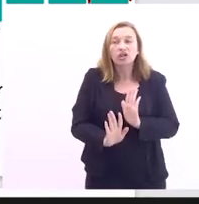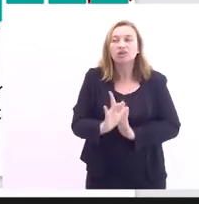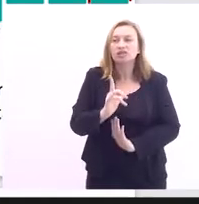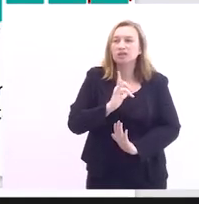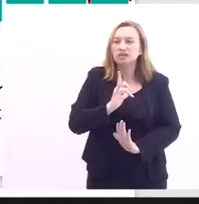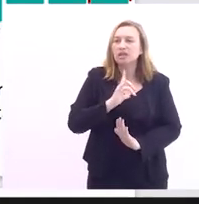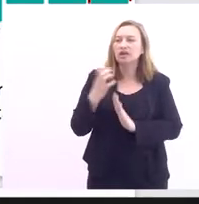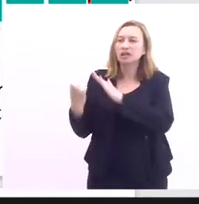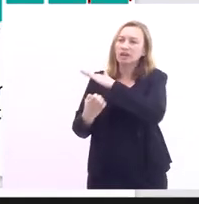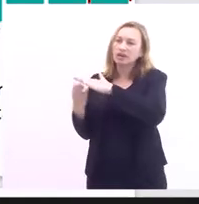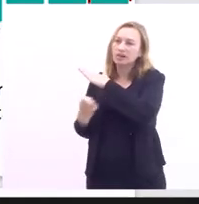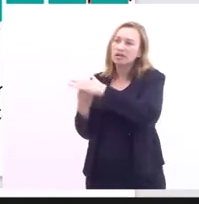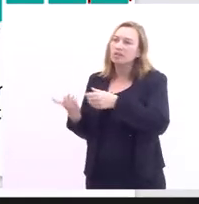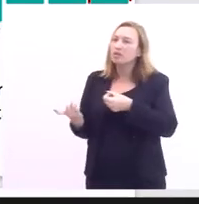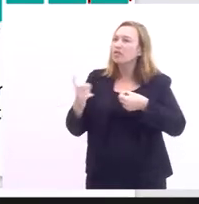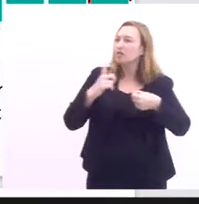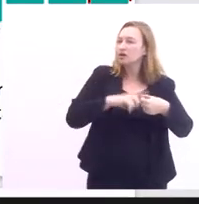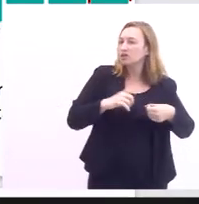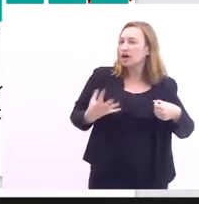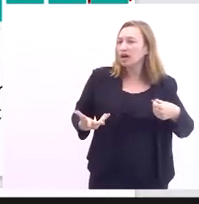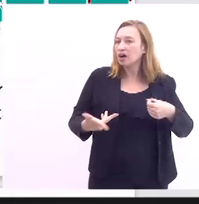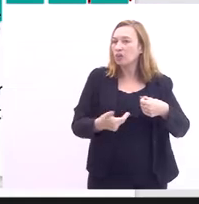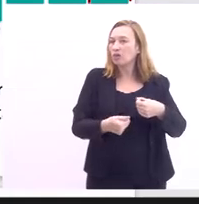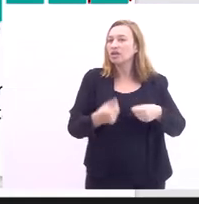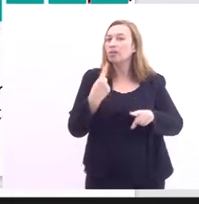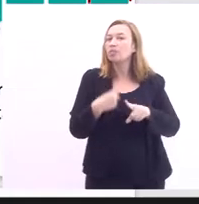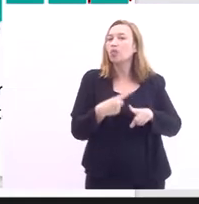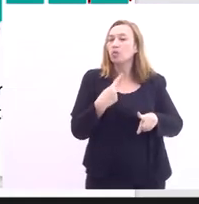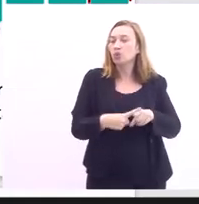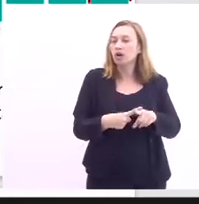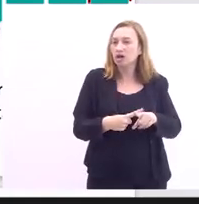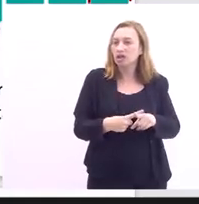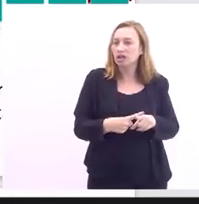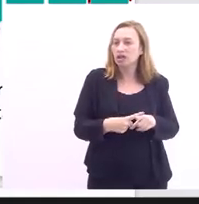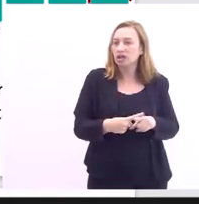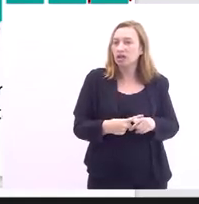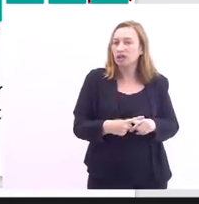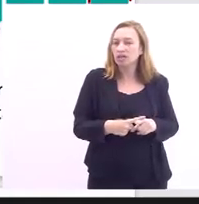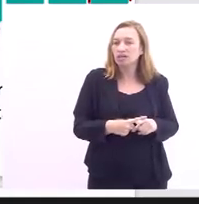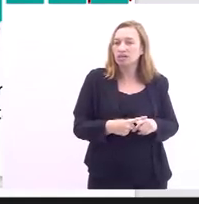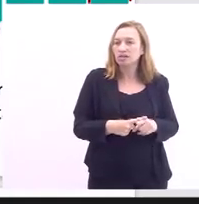pela empresa para retomar a qualidade, porque